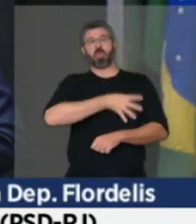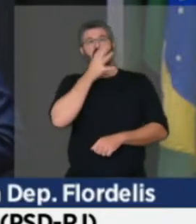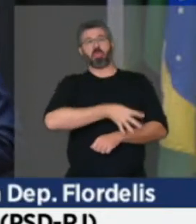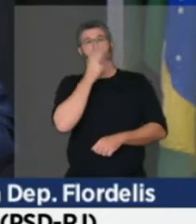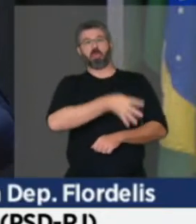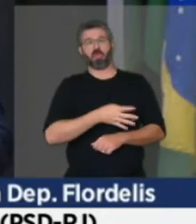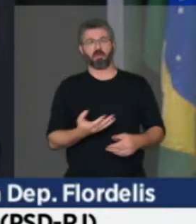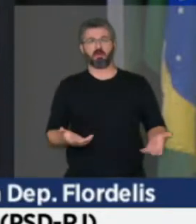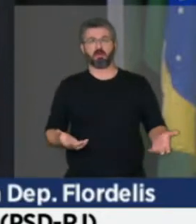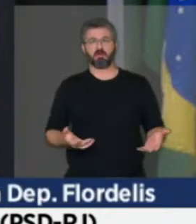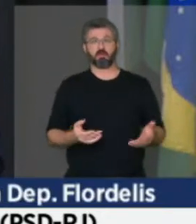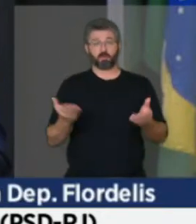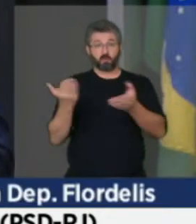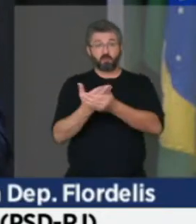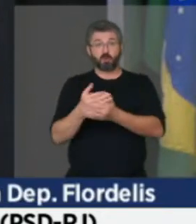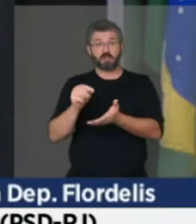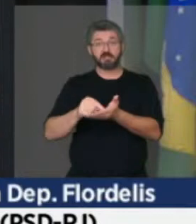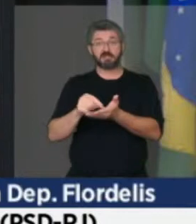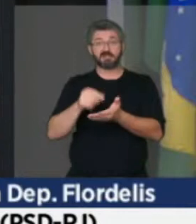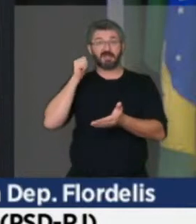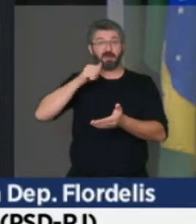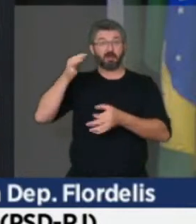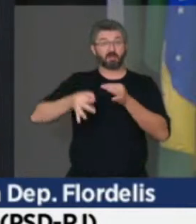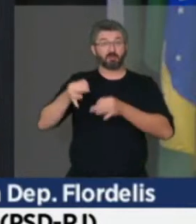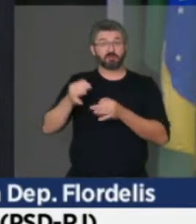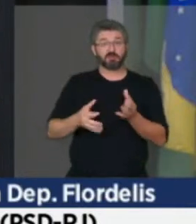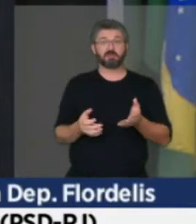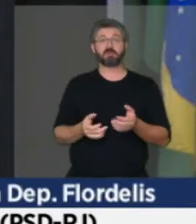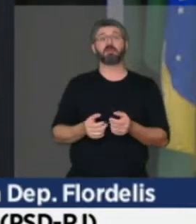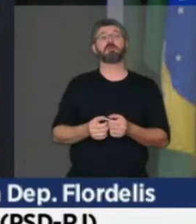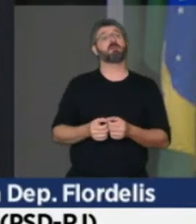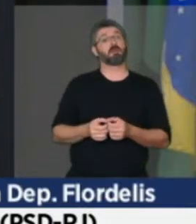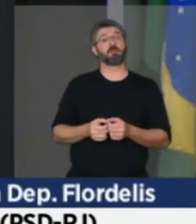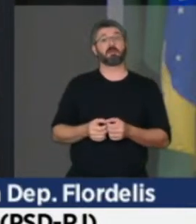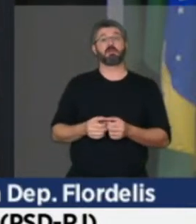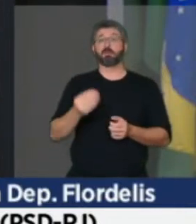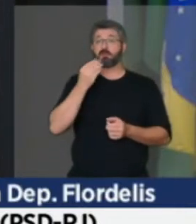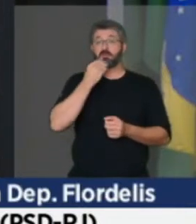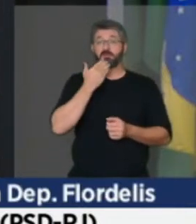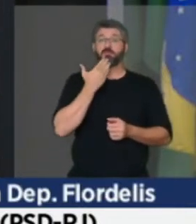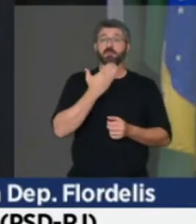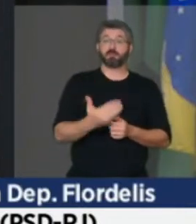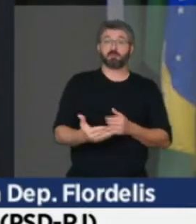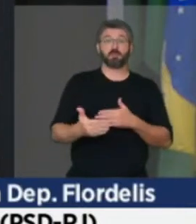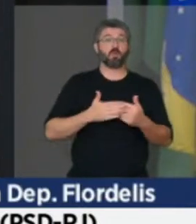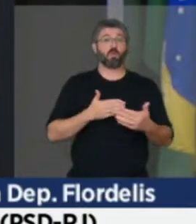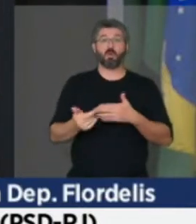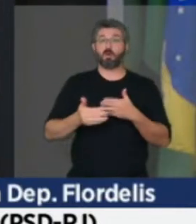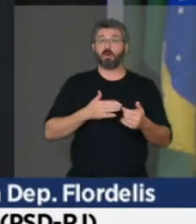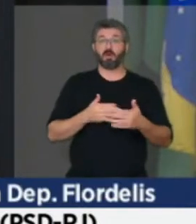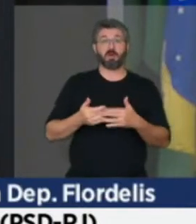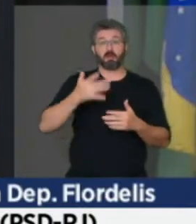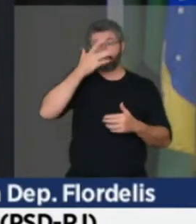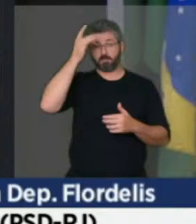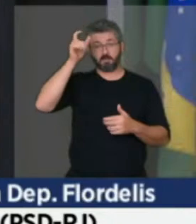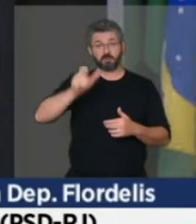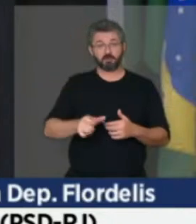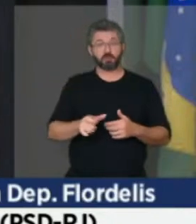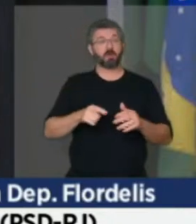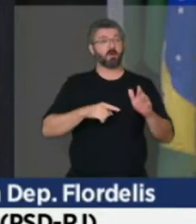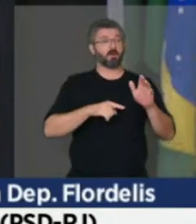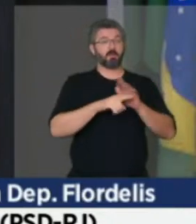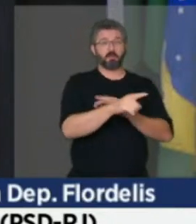todo tempo isso é tratado. Lá no processo, a juíza deveria impedir qualquer pessoa que fizesse